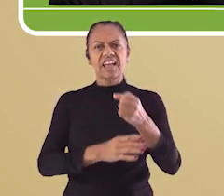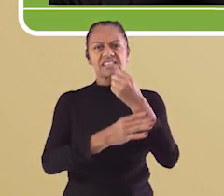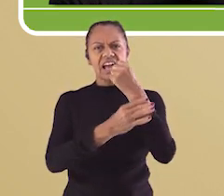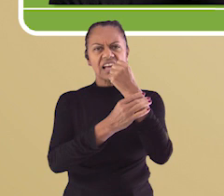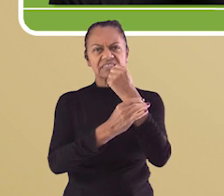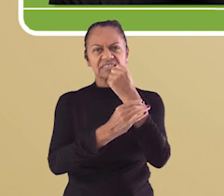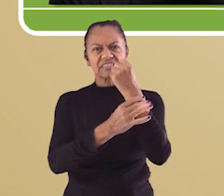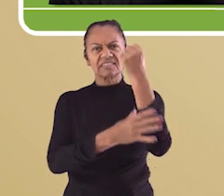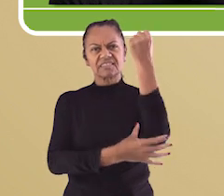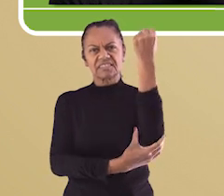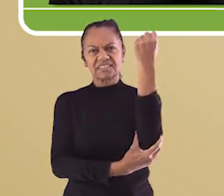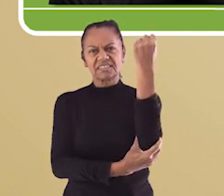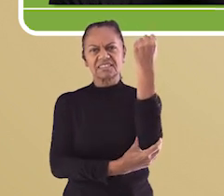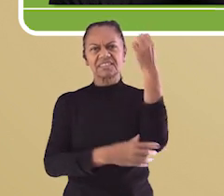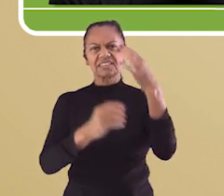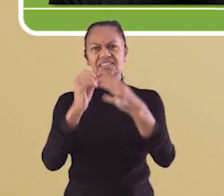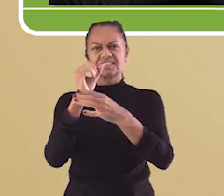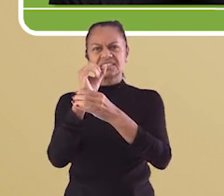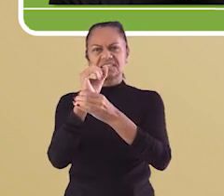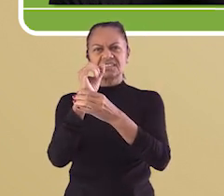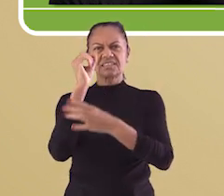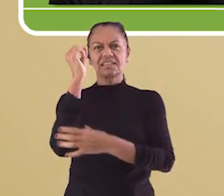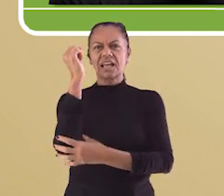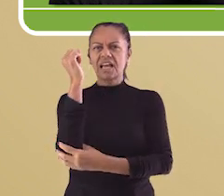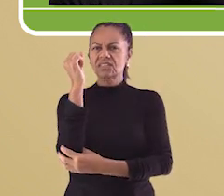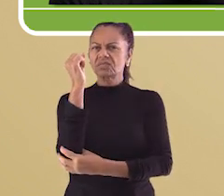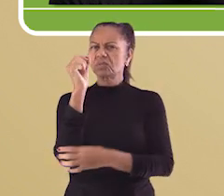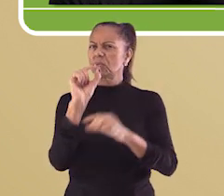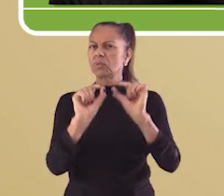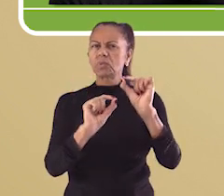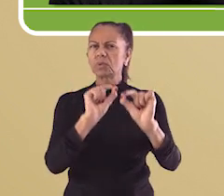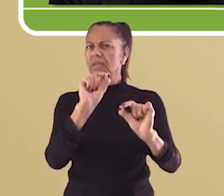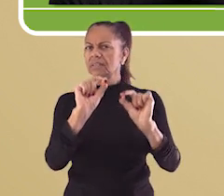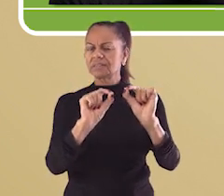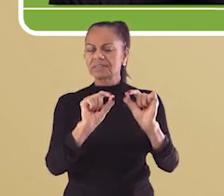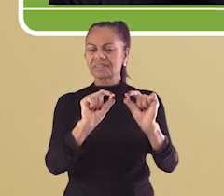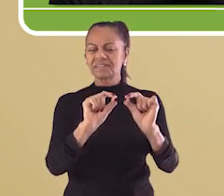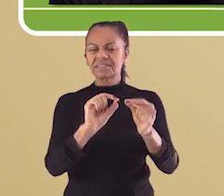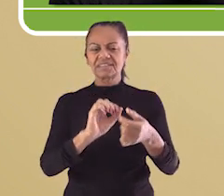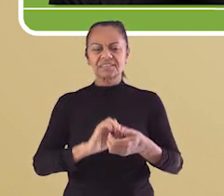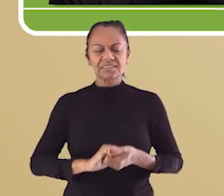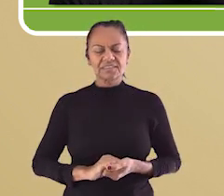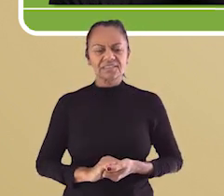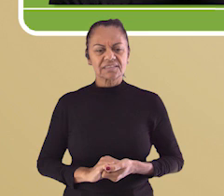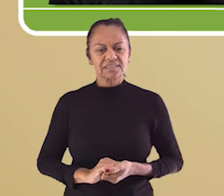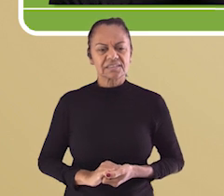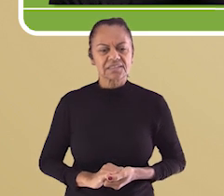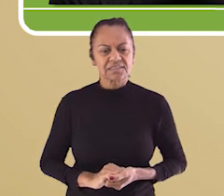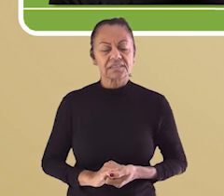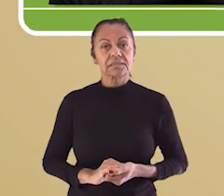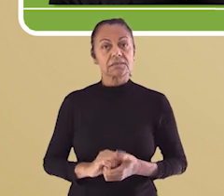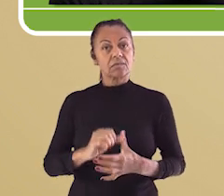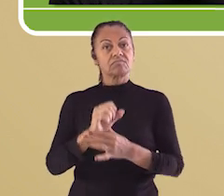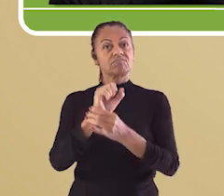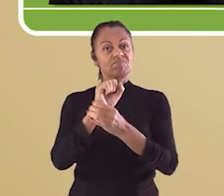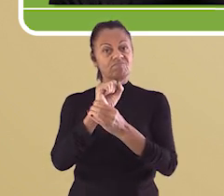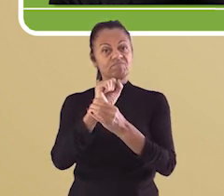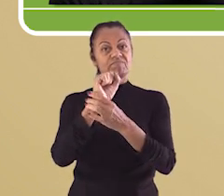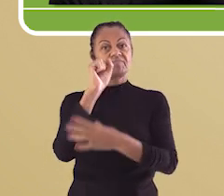como o que são articulações e como são os ossos por dentro. Os ossos podem ficar doentes?